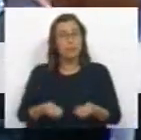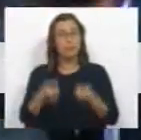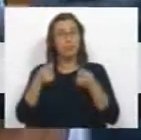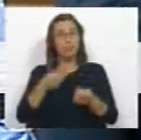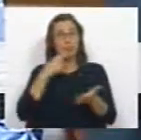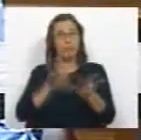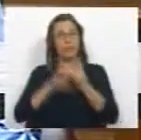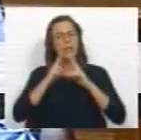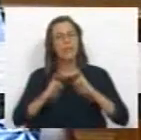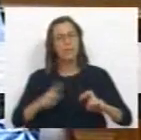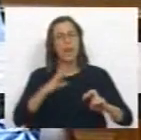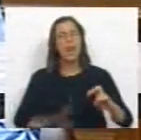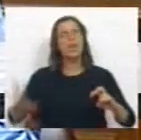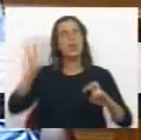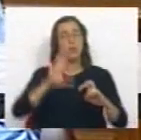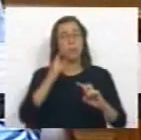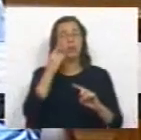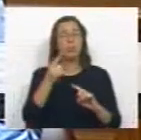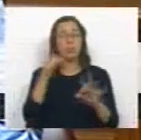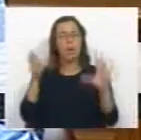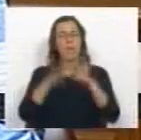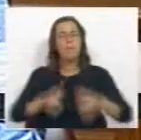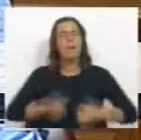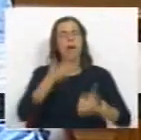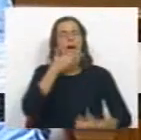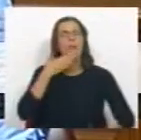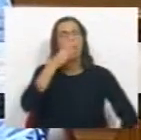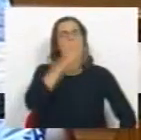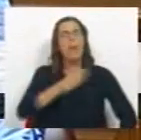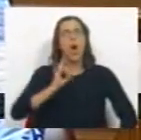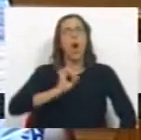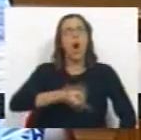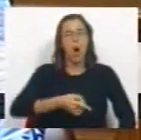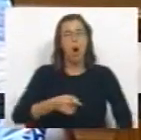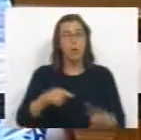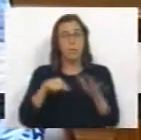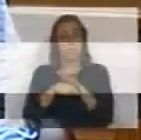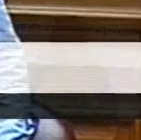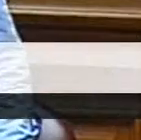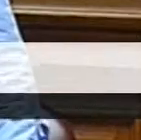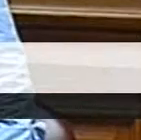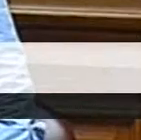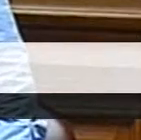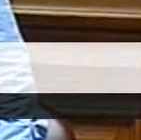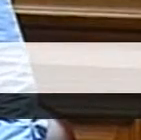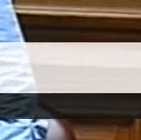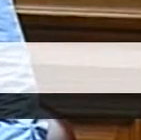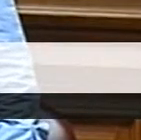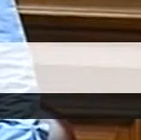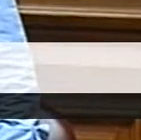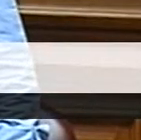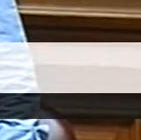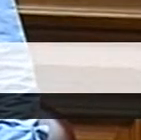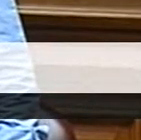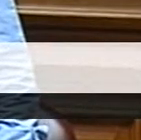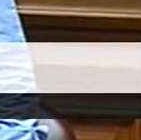a sério na investigação nacional, em particular sobre as melhores práticas sustentáveis de aquacultura, de modo a garantir que o